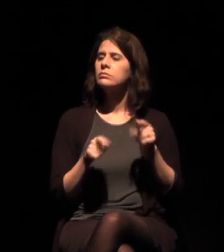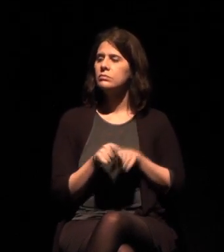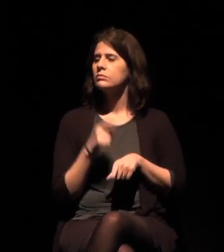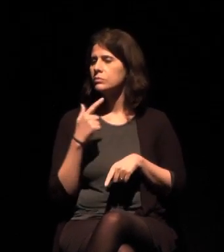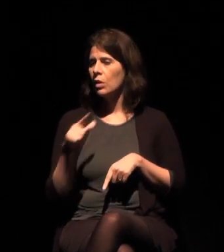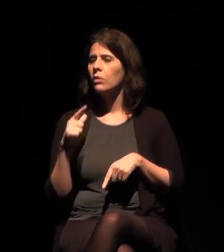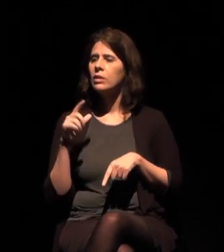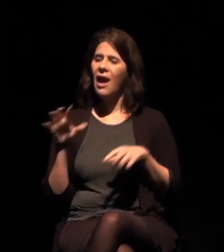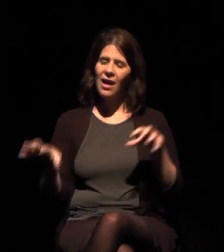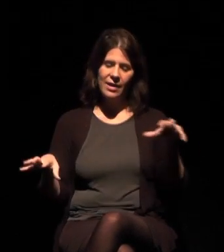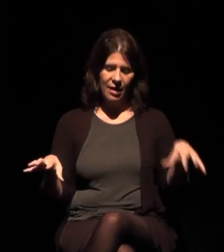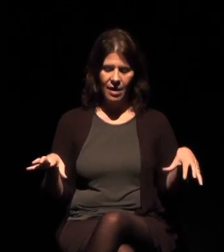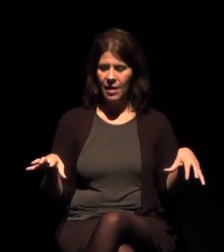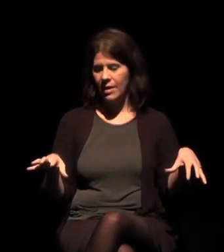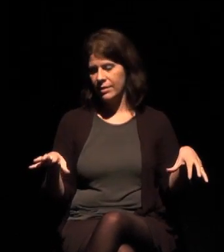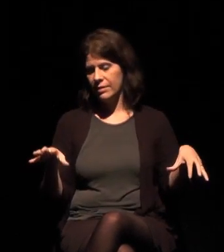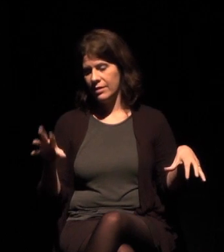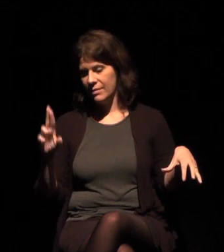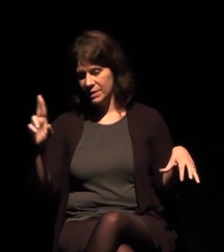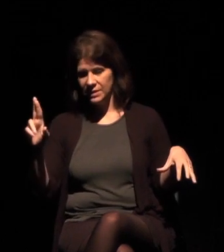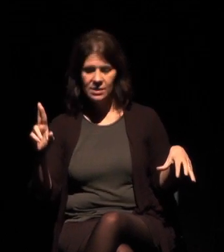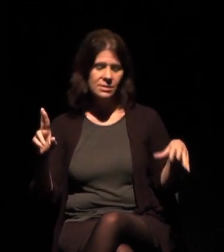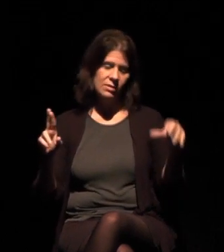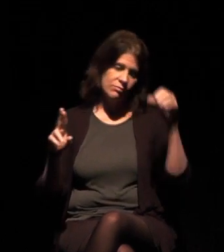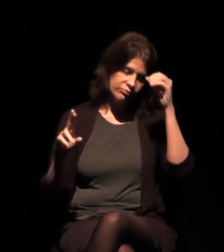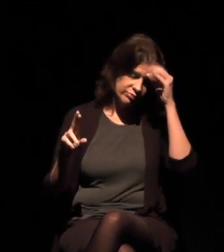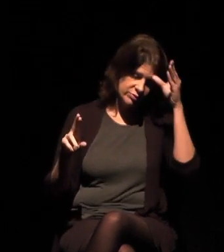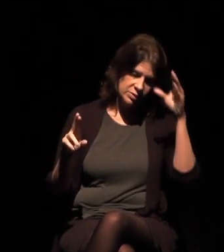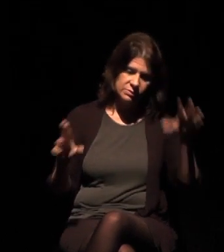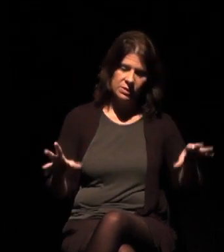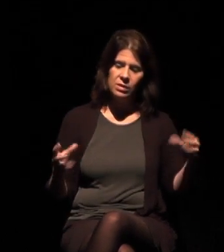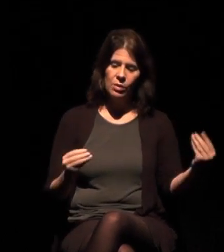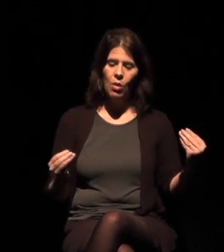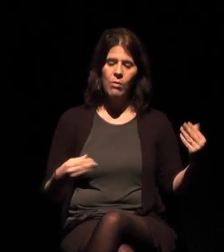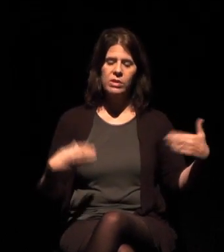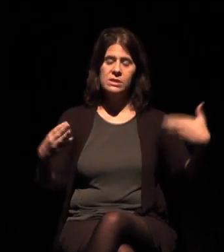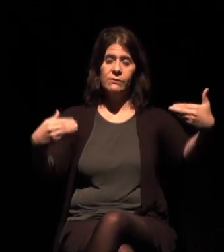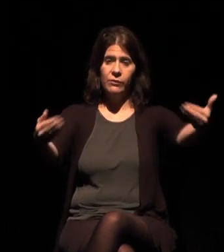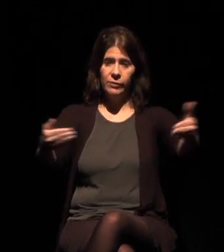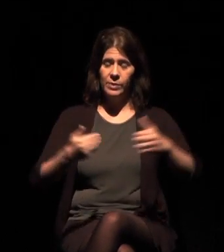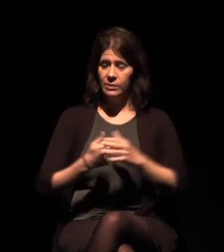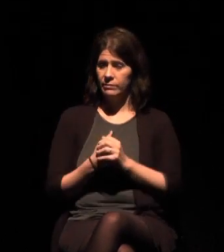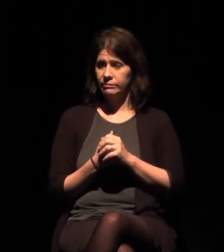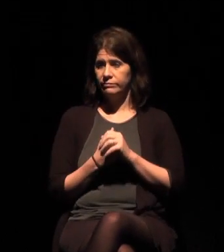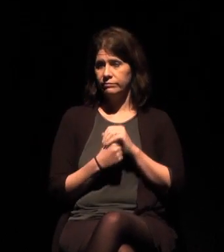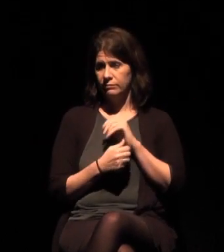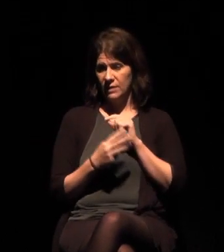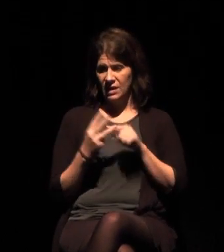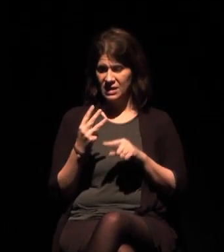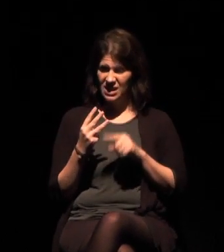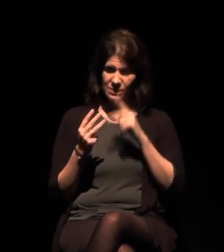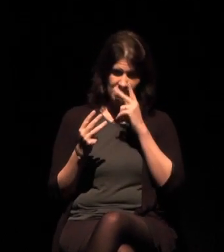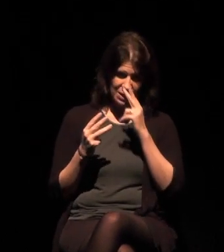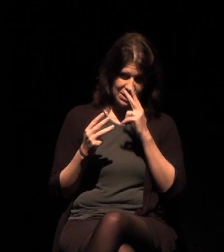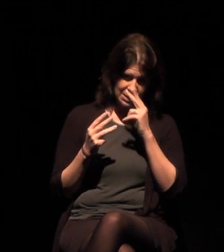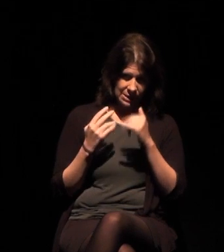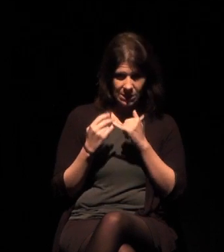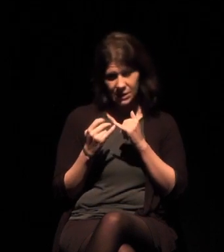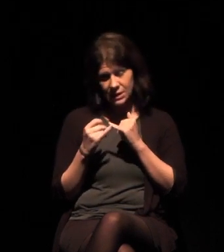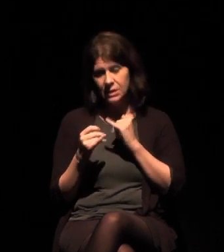decisões seriam desenvolvidas então são três questões é relacionado depois eu faço um